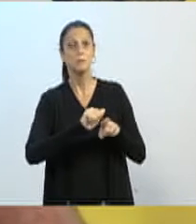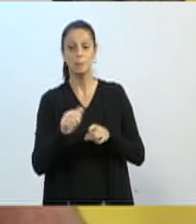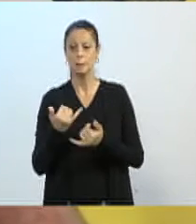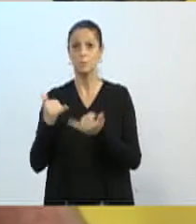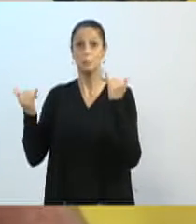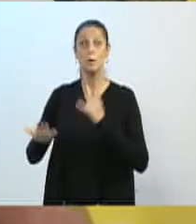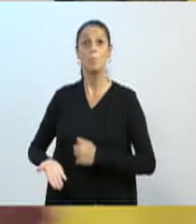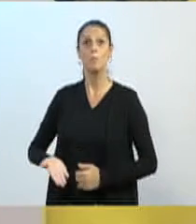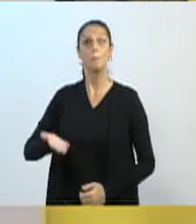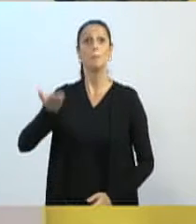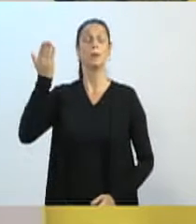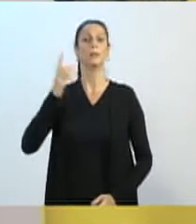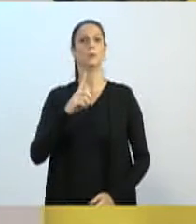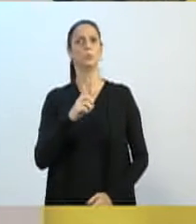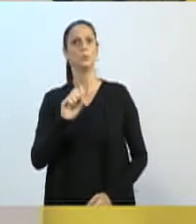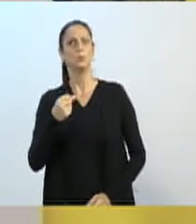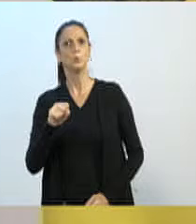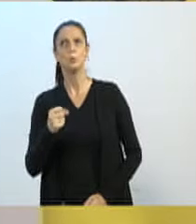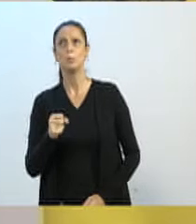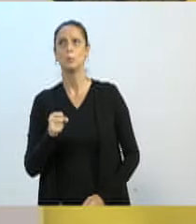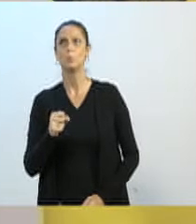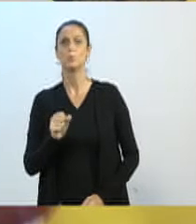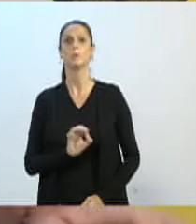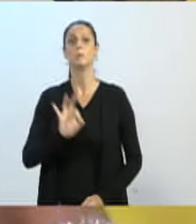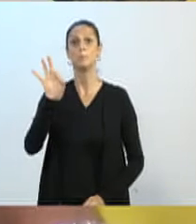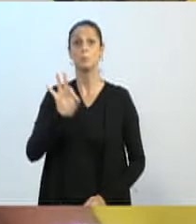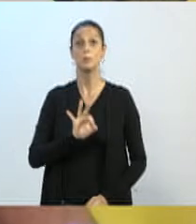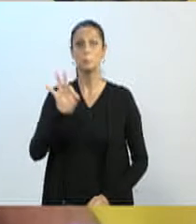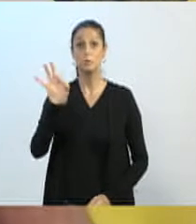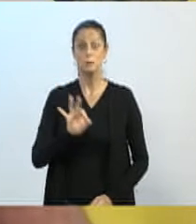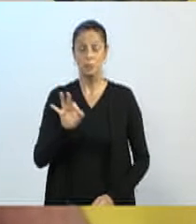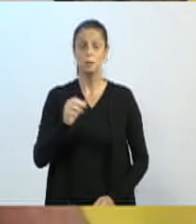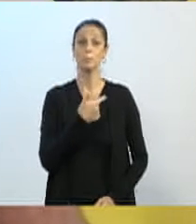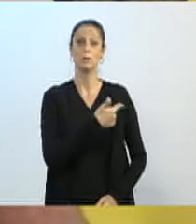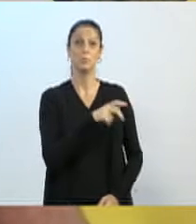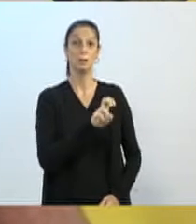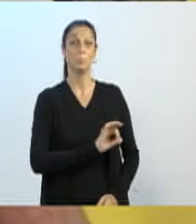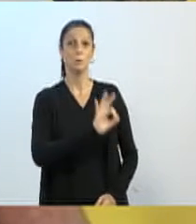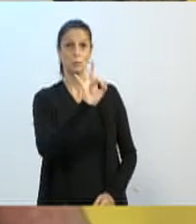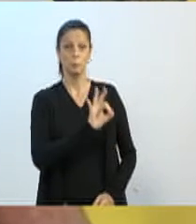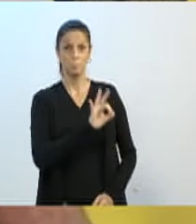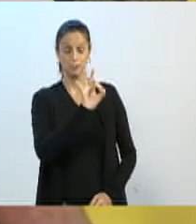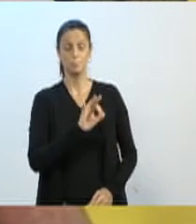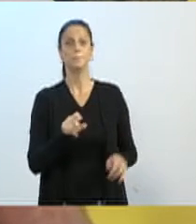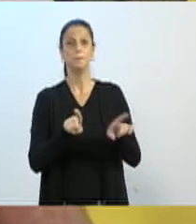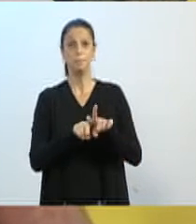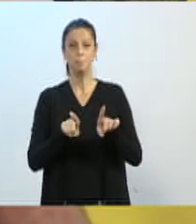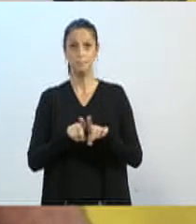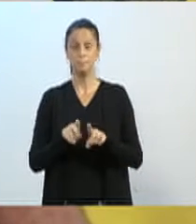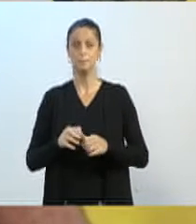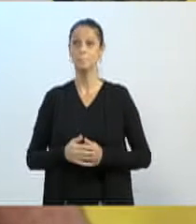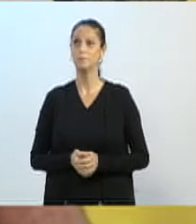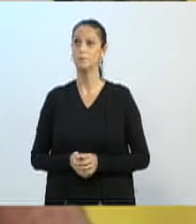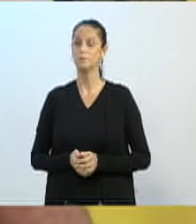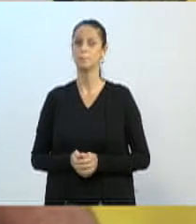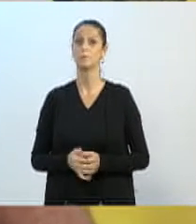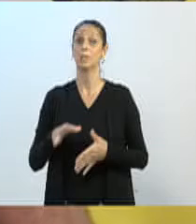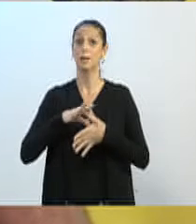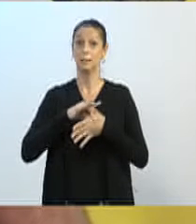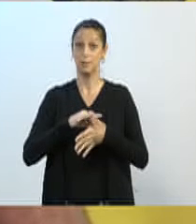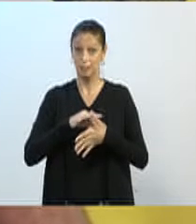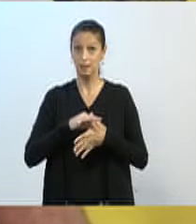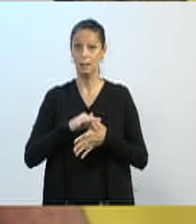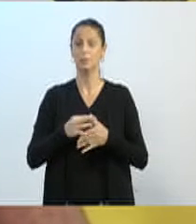subiram cerca de 18% e 25%, respectivamente, enquanto a carne teve uma alta de